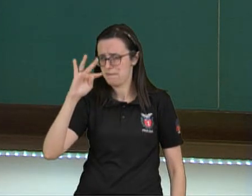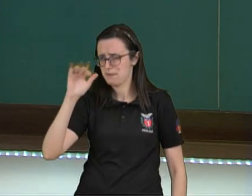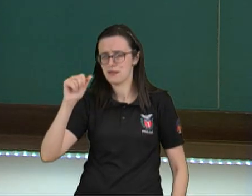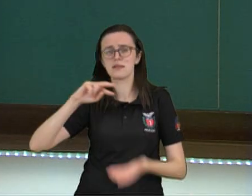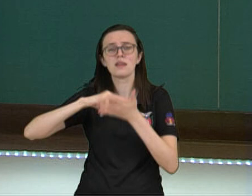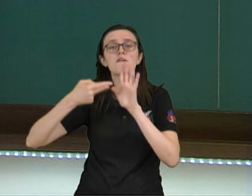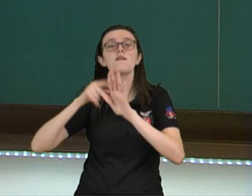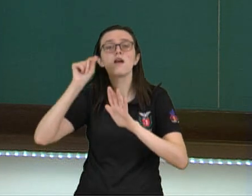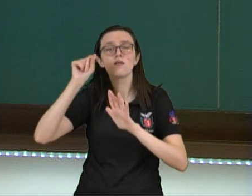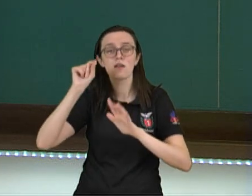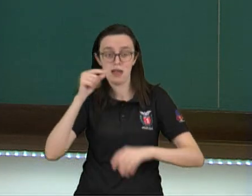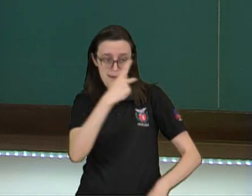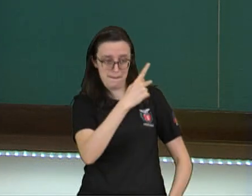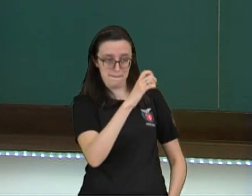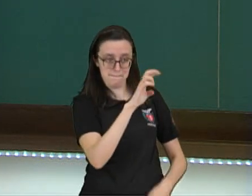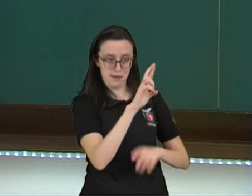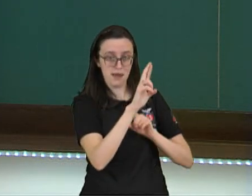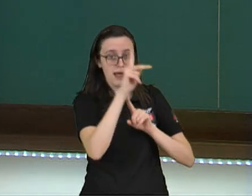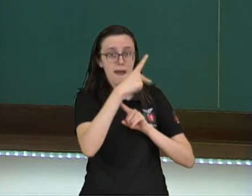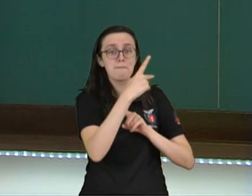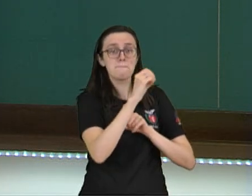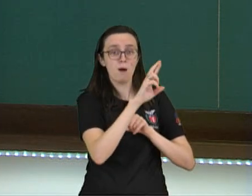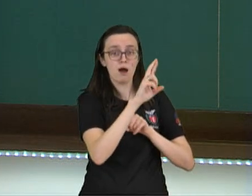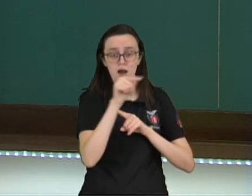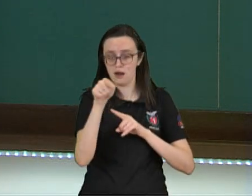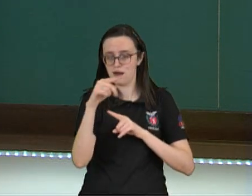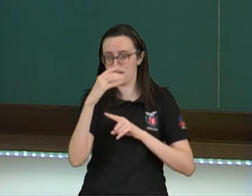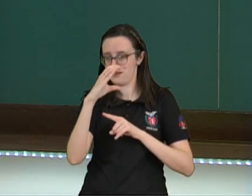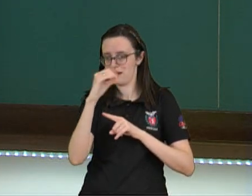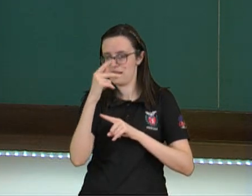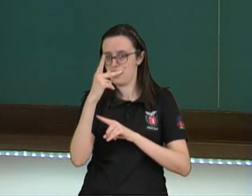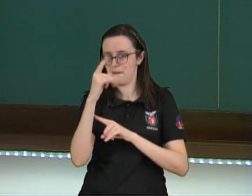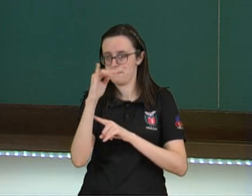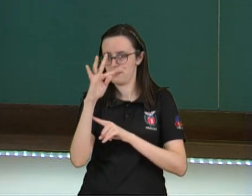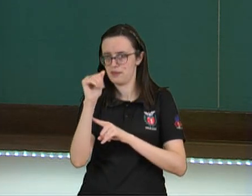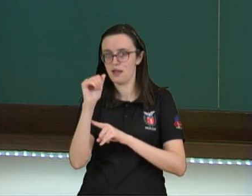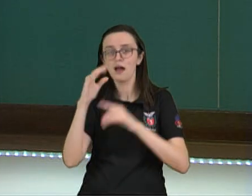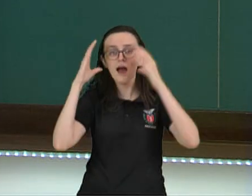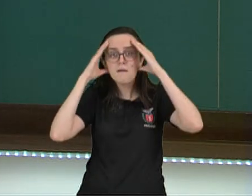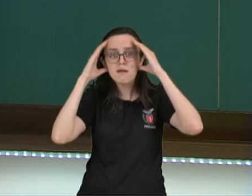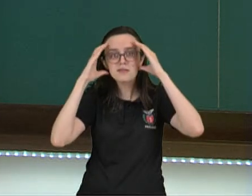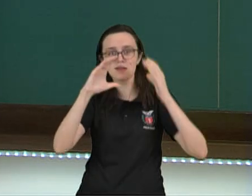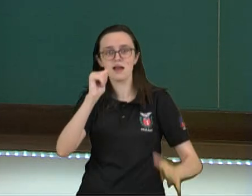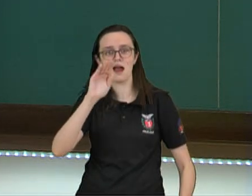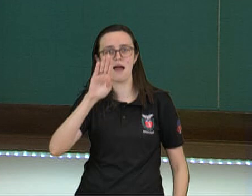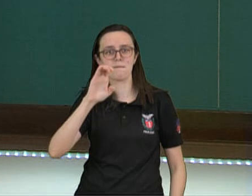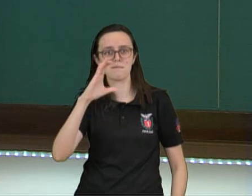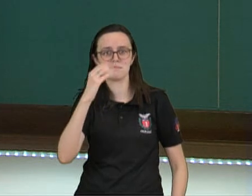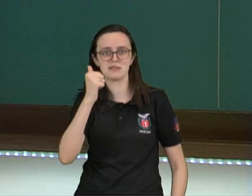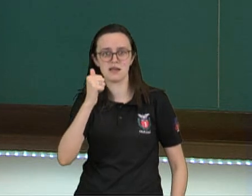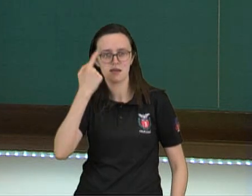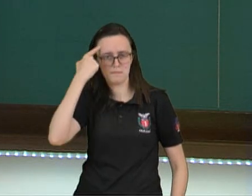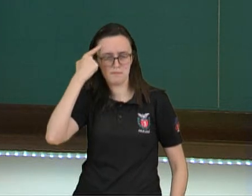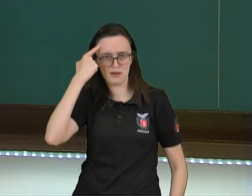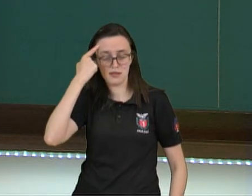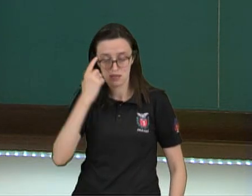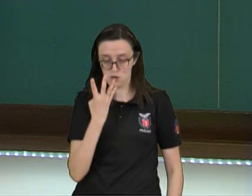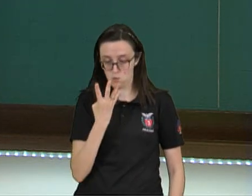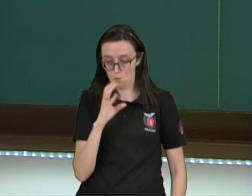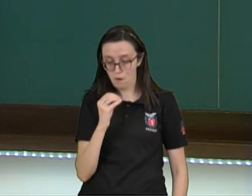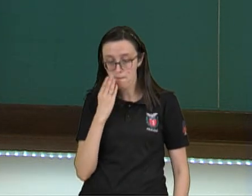vem de por cabeça, por pessoa. Então, considerando que foi gasto 40 bilhões, se a gente